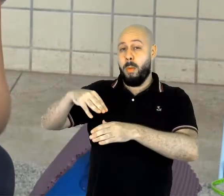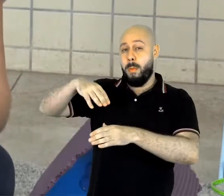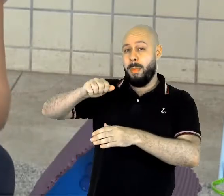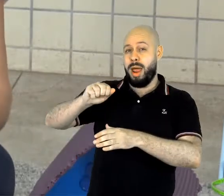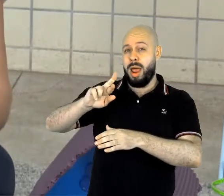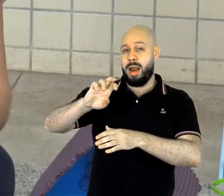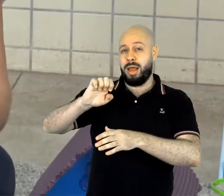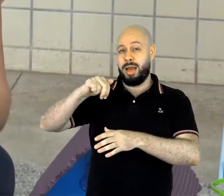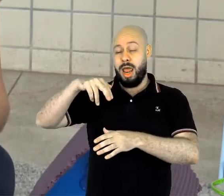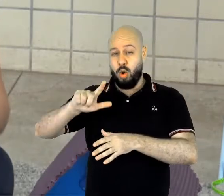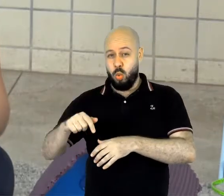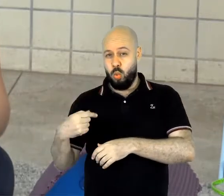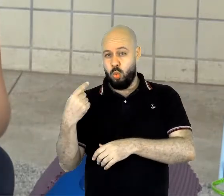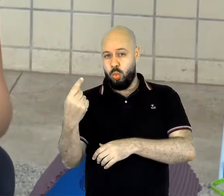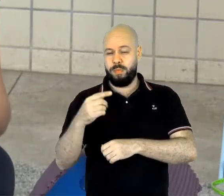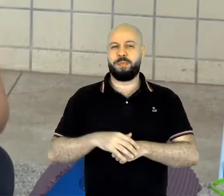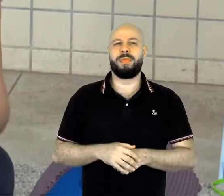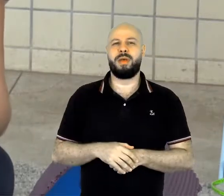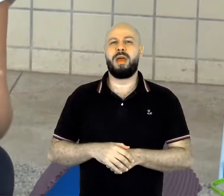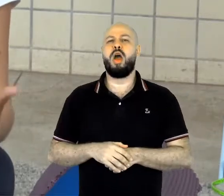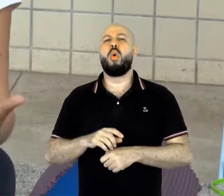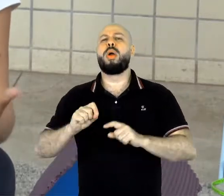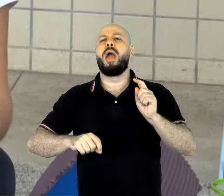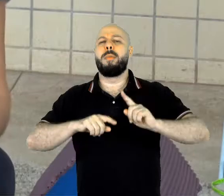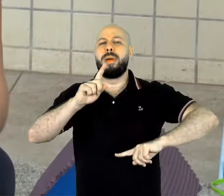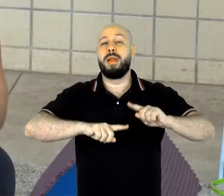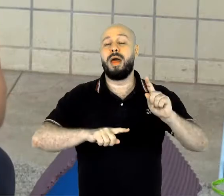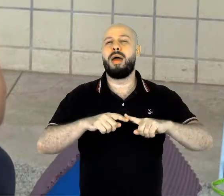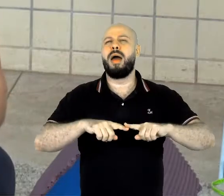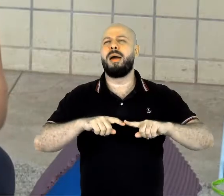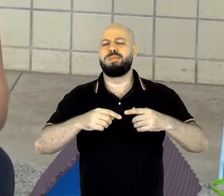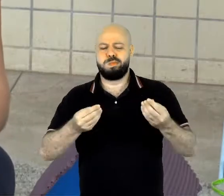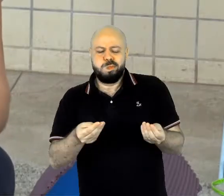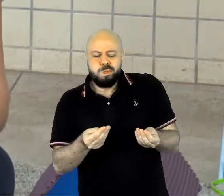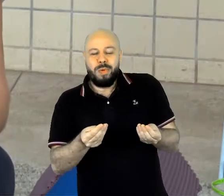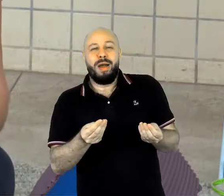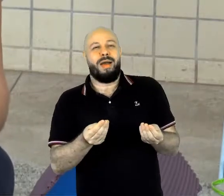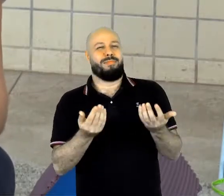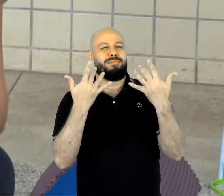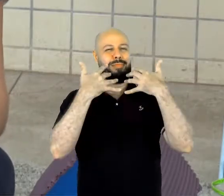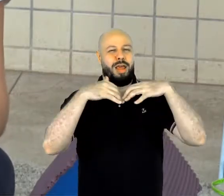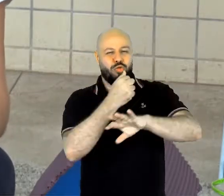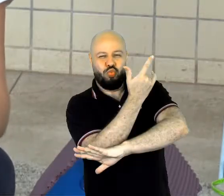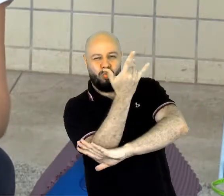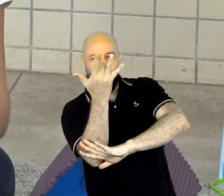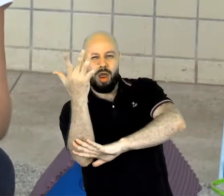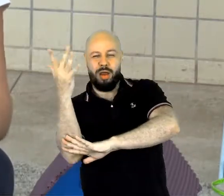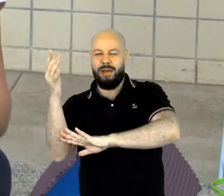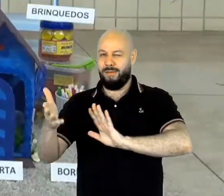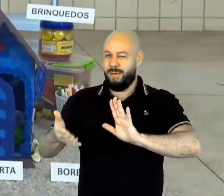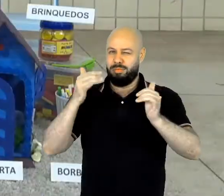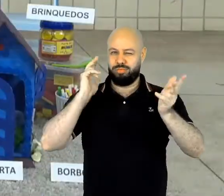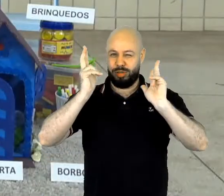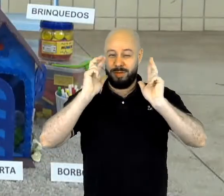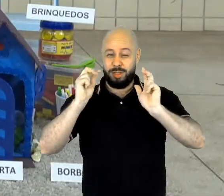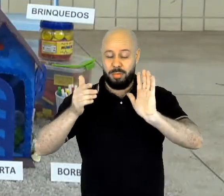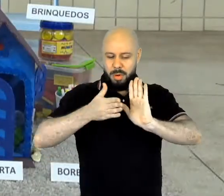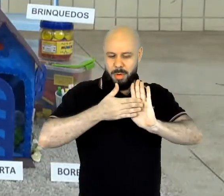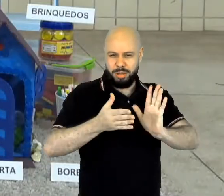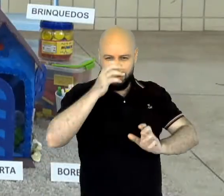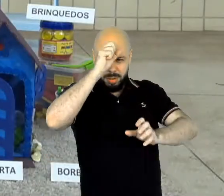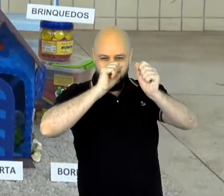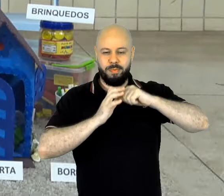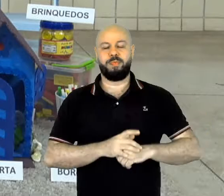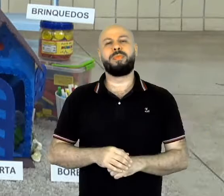1 e vai usar como matéria-prima a natureza. Então vamos nos divertir e aprender com essas propostas? Você já parou